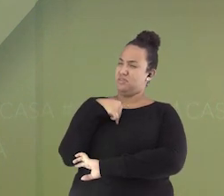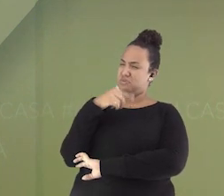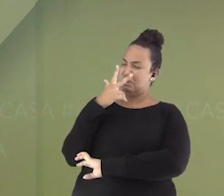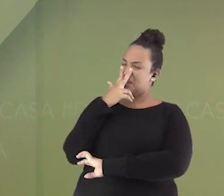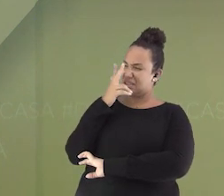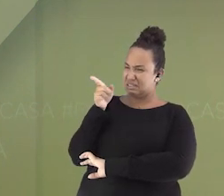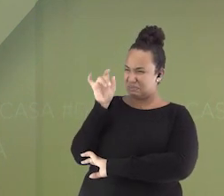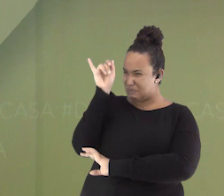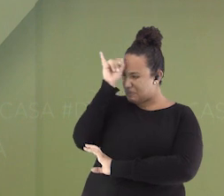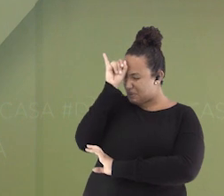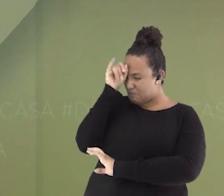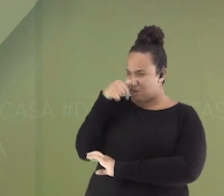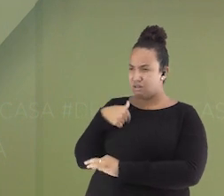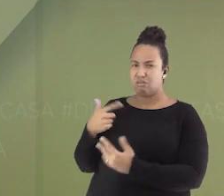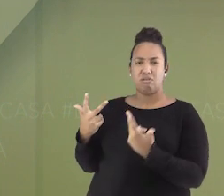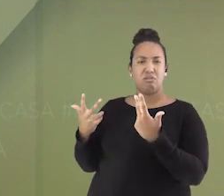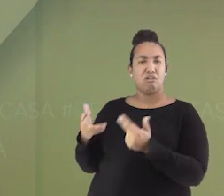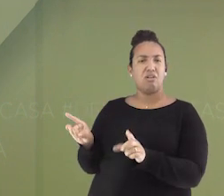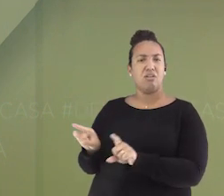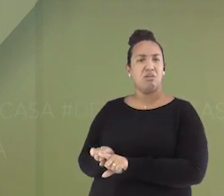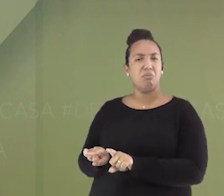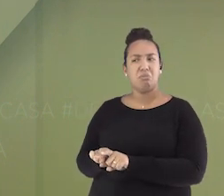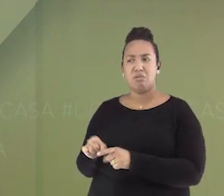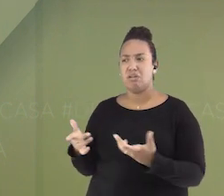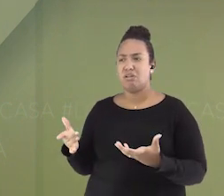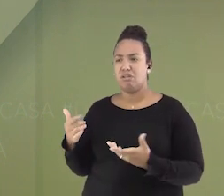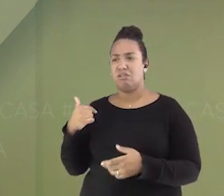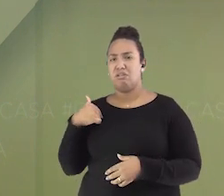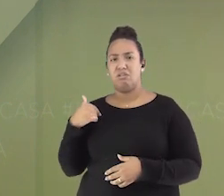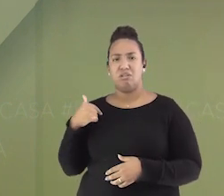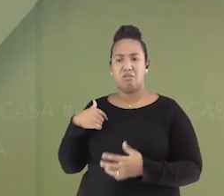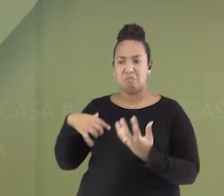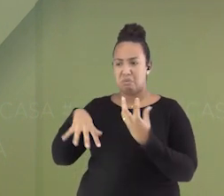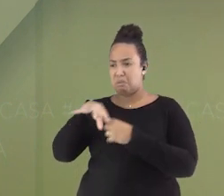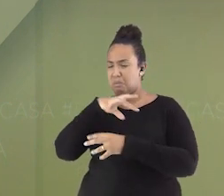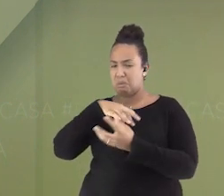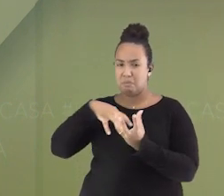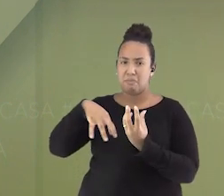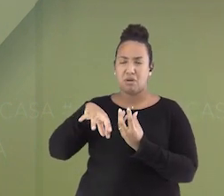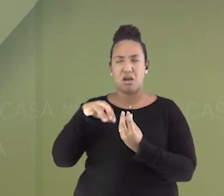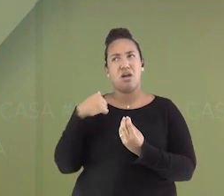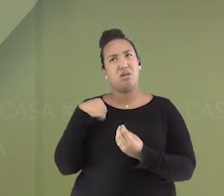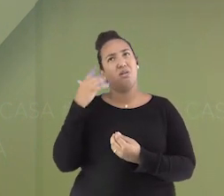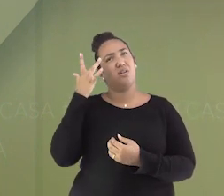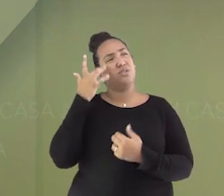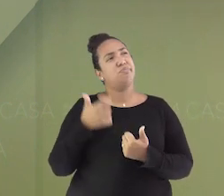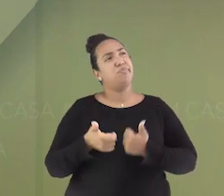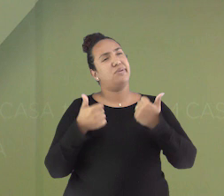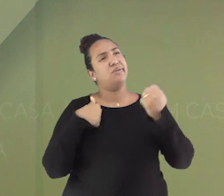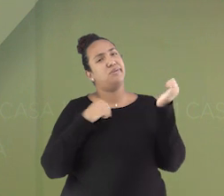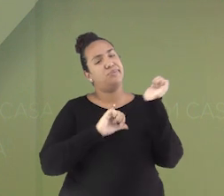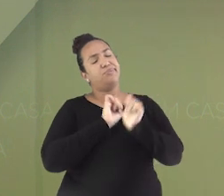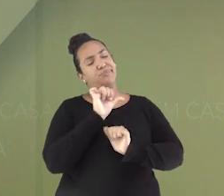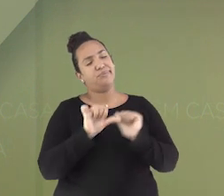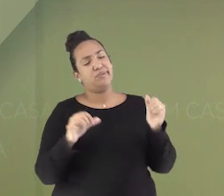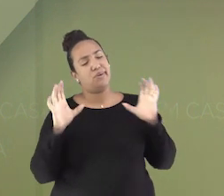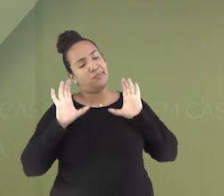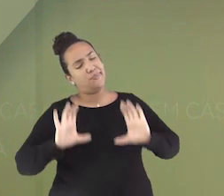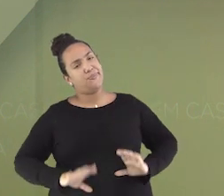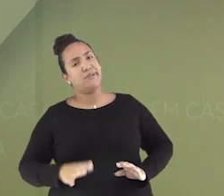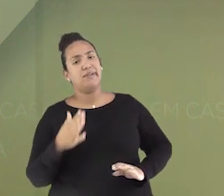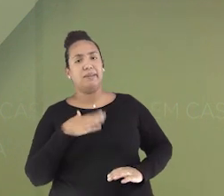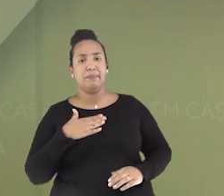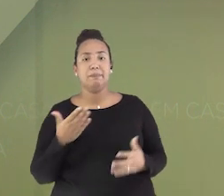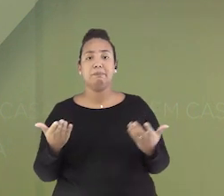ela tão boba se eu também sou assim, distraído, não tenho cuidado? Acho melhor eu mudar meu jeito e ser mais cuidadoso para evitar que essas situações